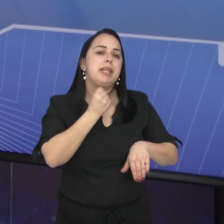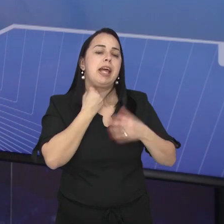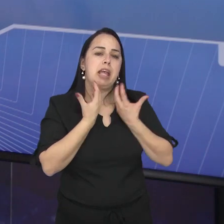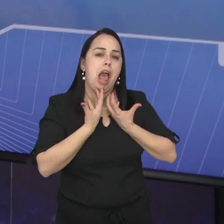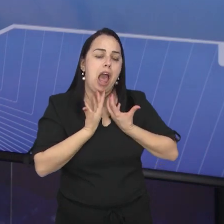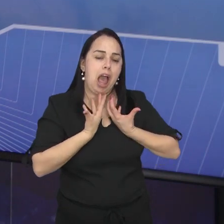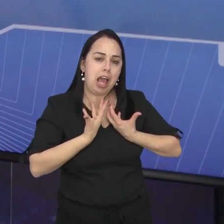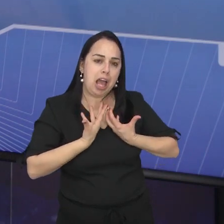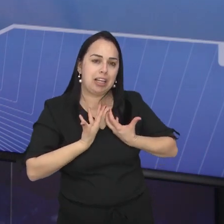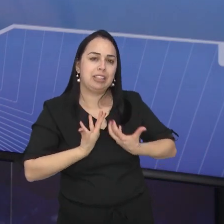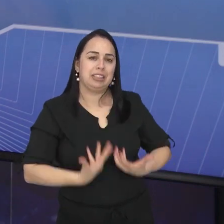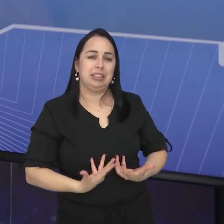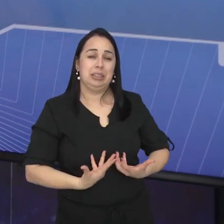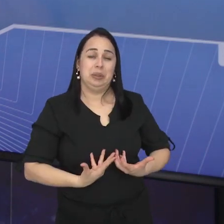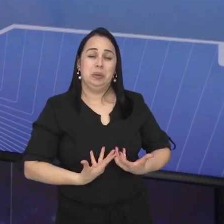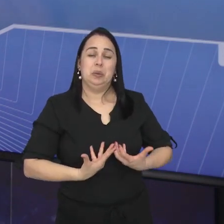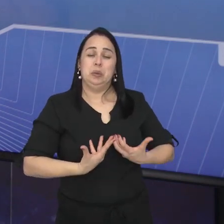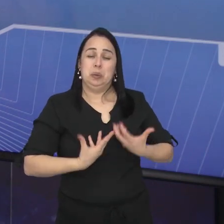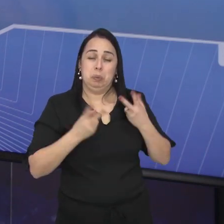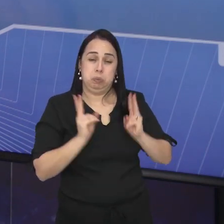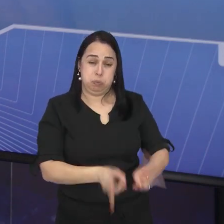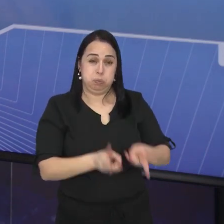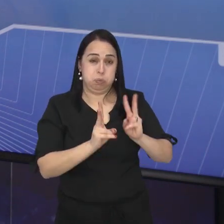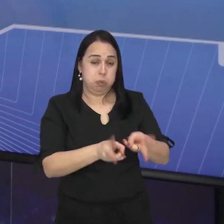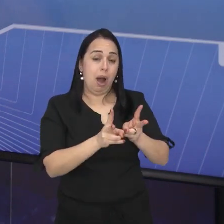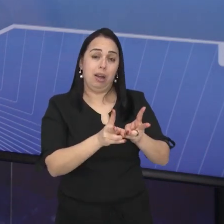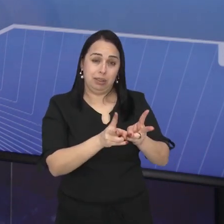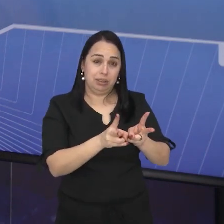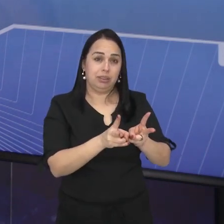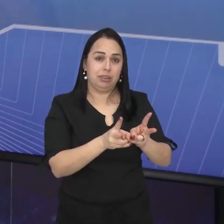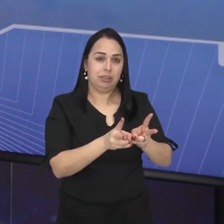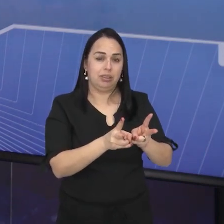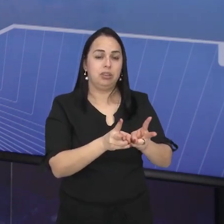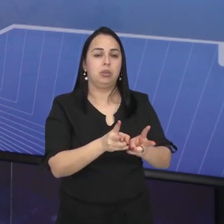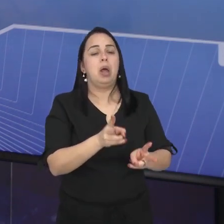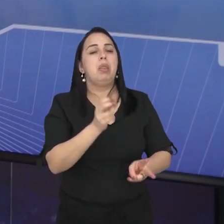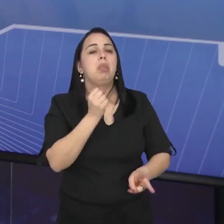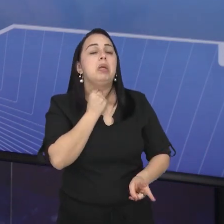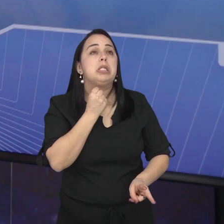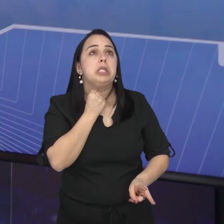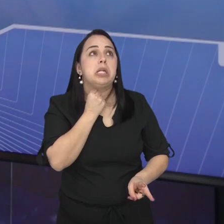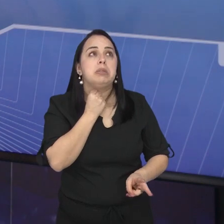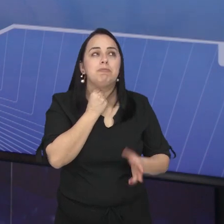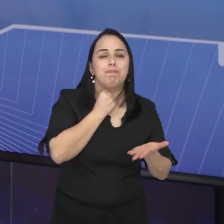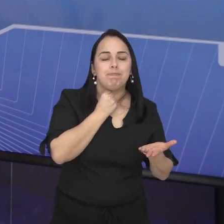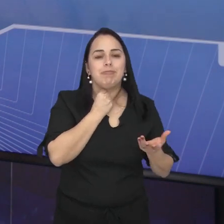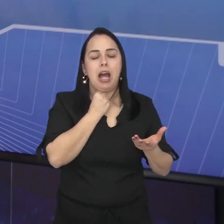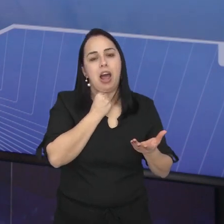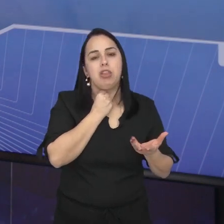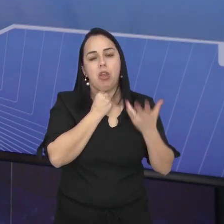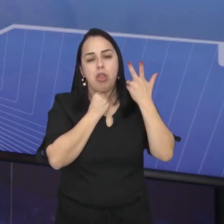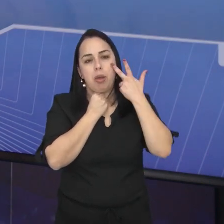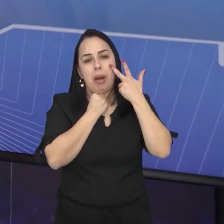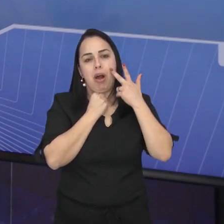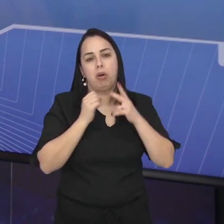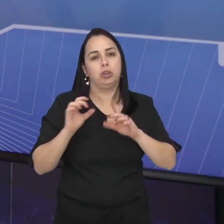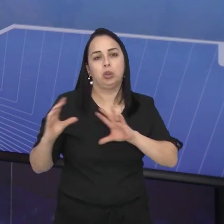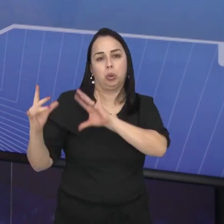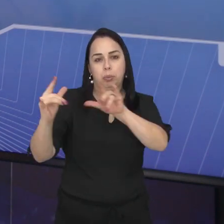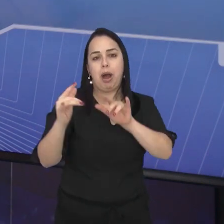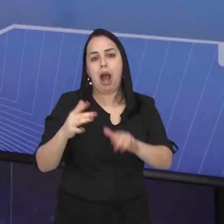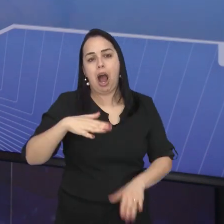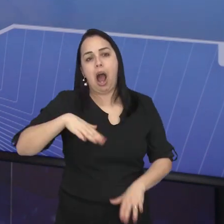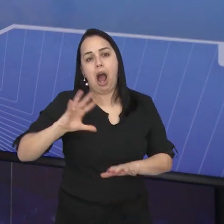entende o burnout, é um esgotamento crônico, né? Não chega a ser assim um estresse, porque o estresse faz parte do nosso dia a dia. Todos